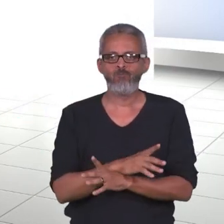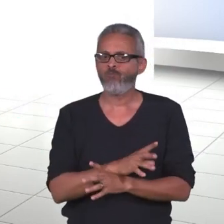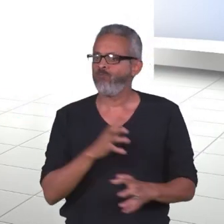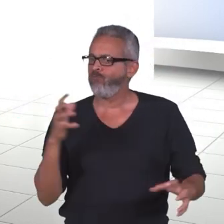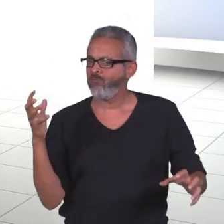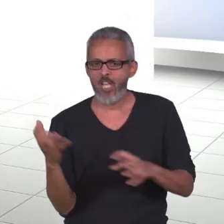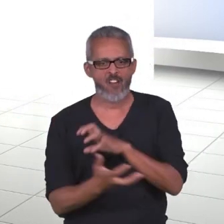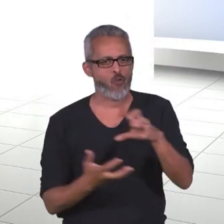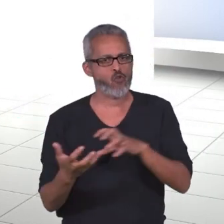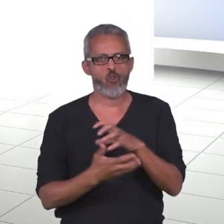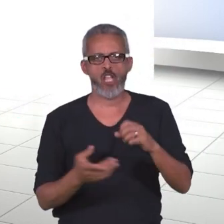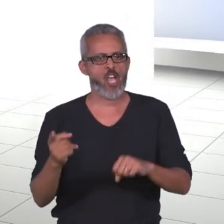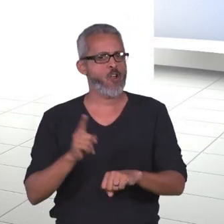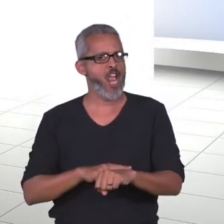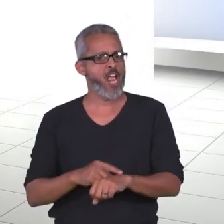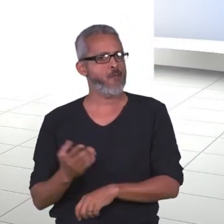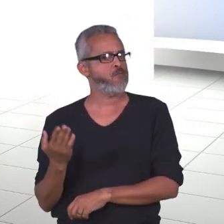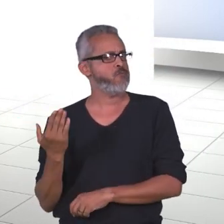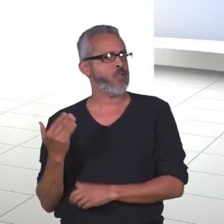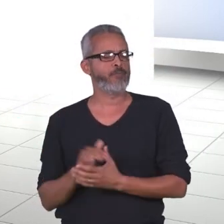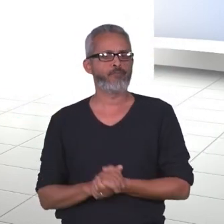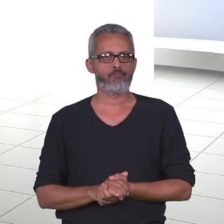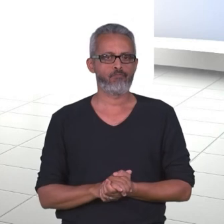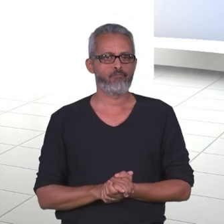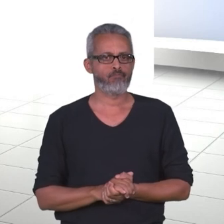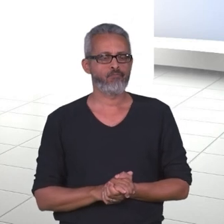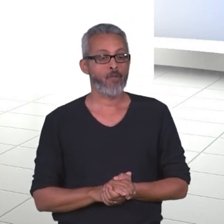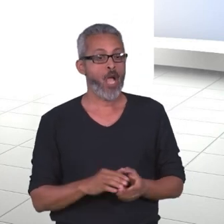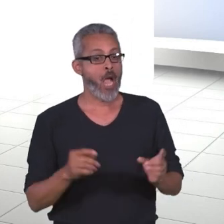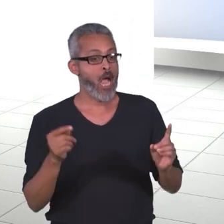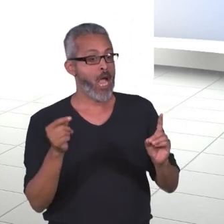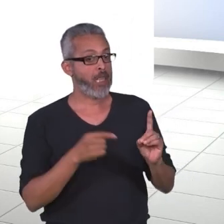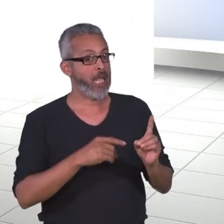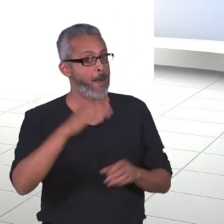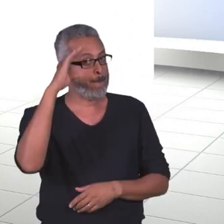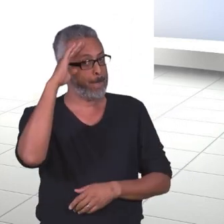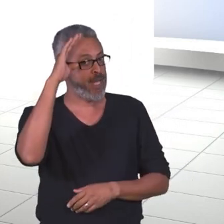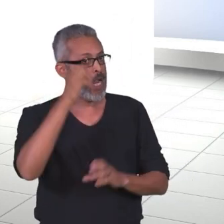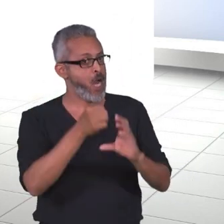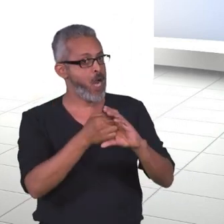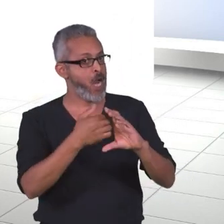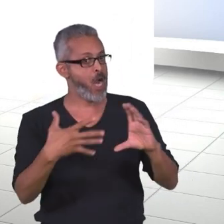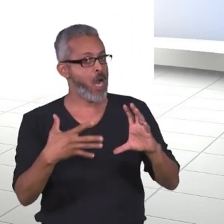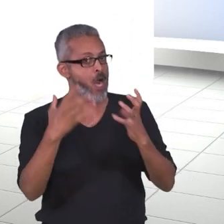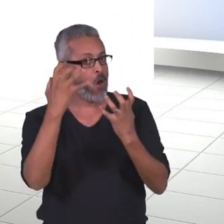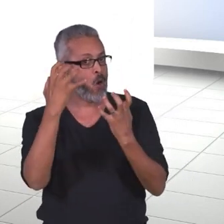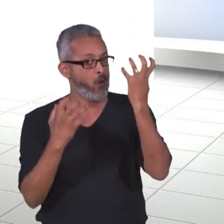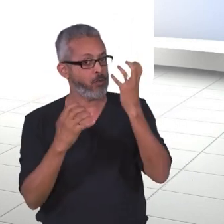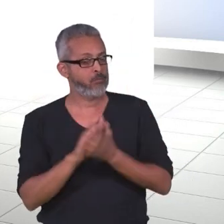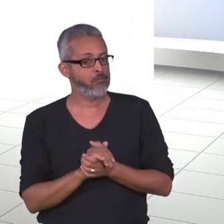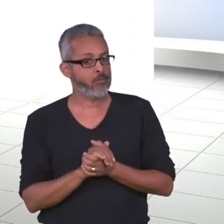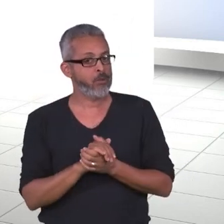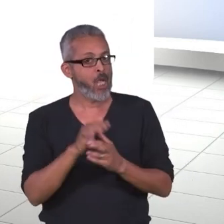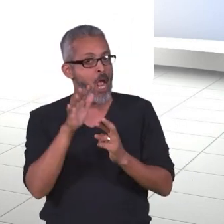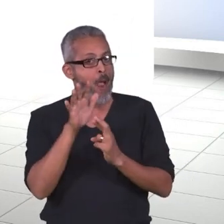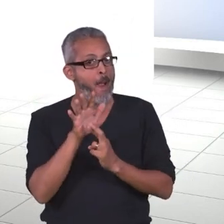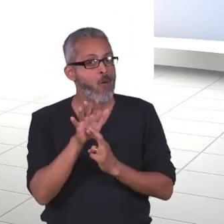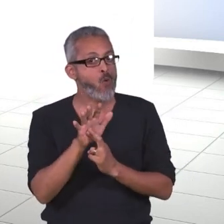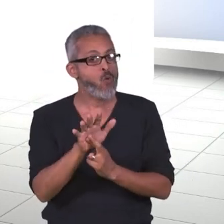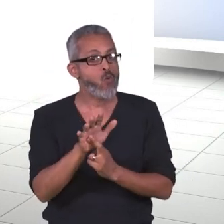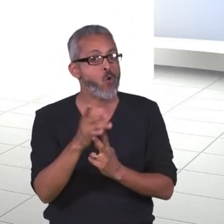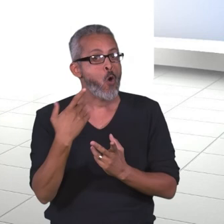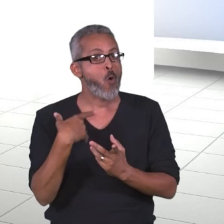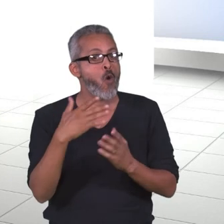algo completamente revolucionário para a época. A letra D traz a principal característica do